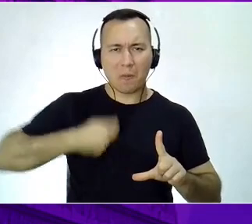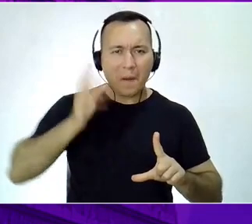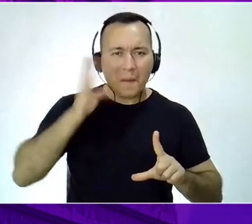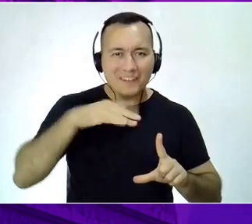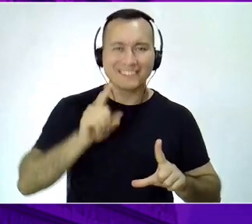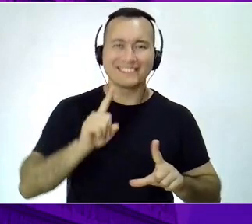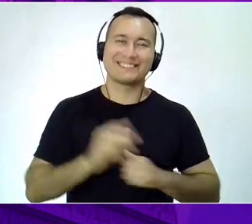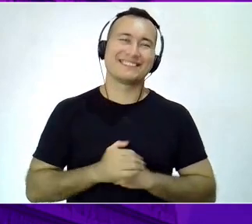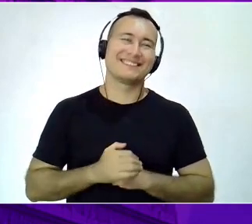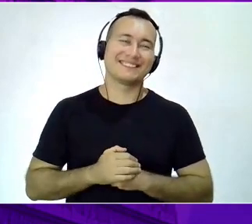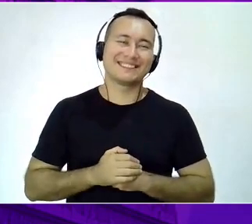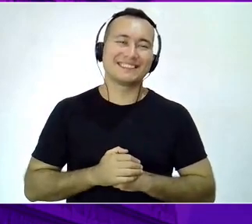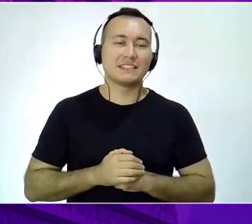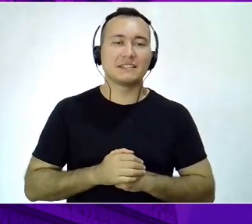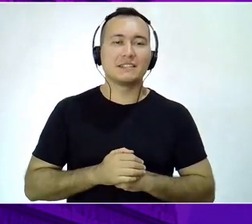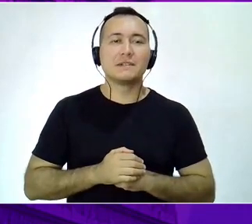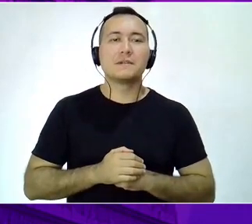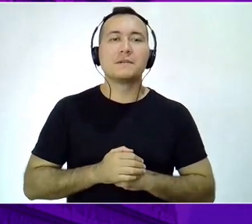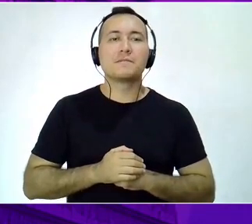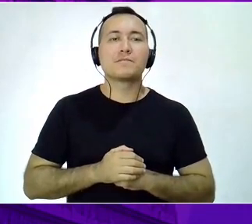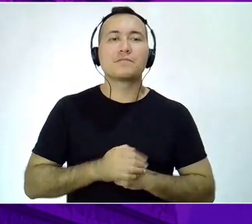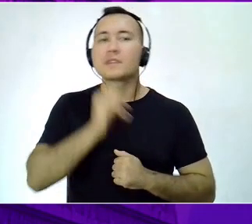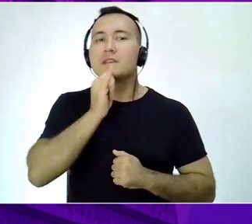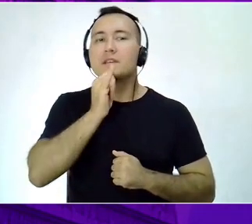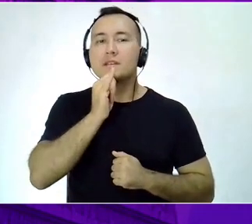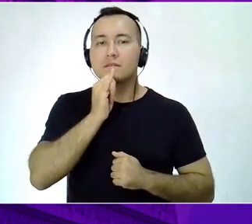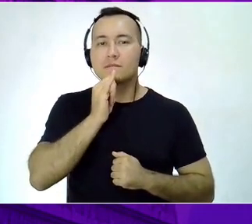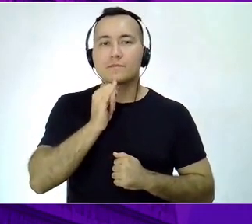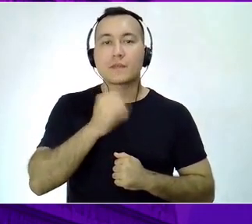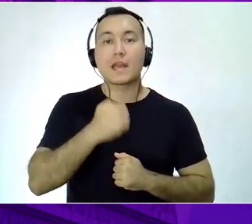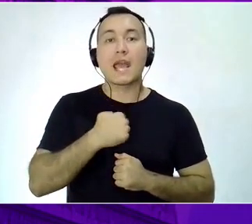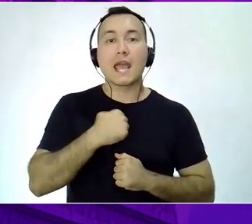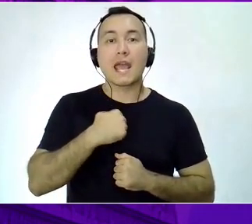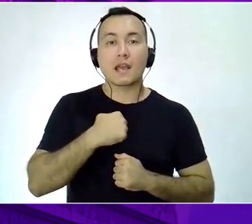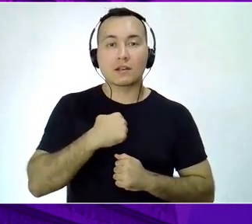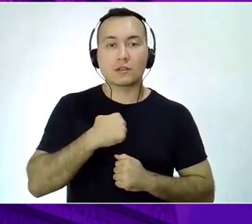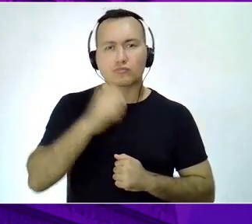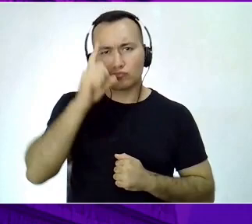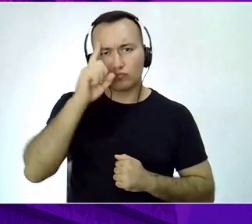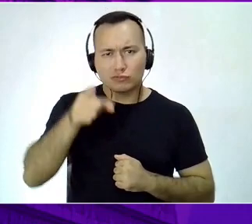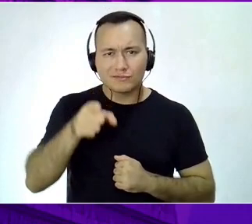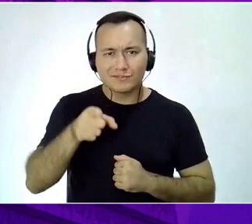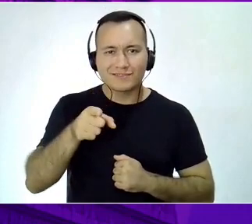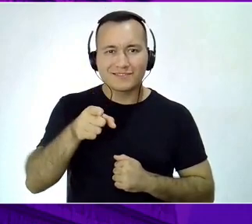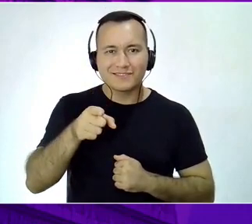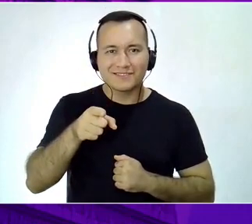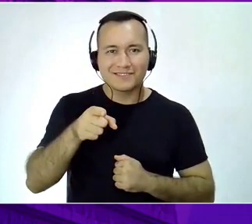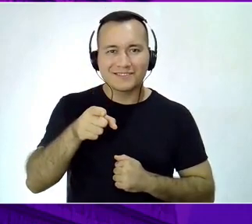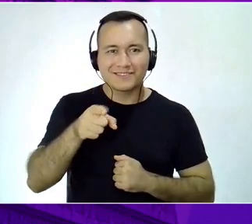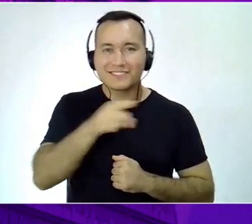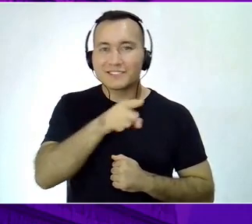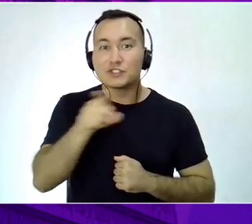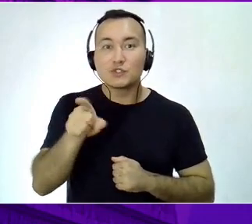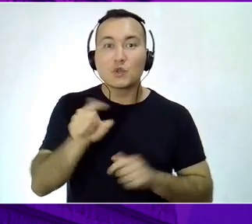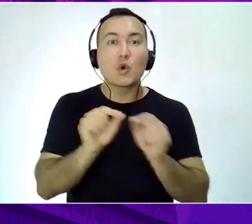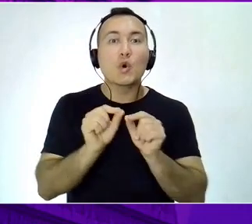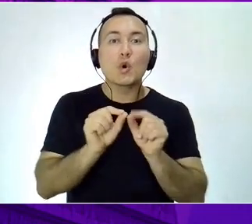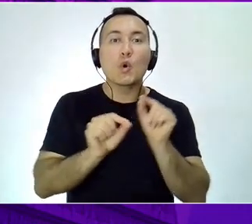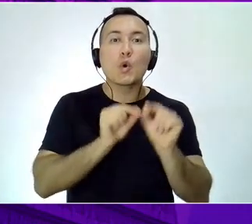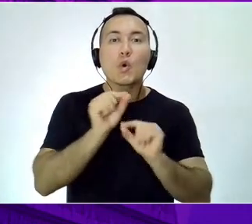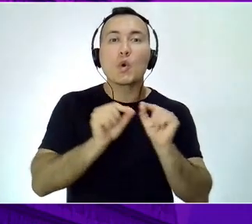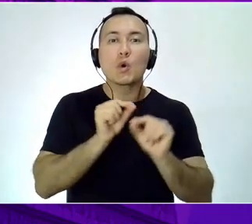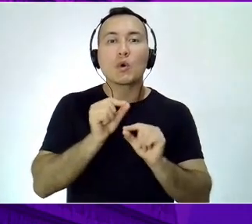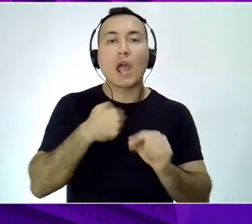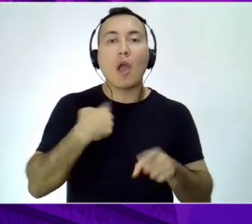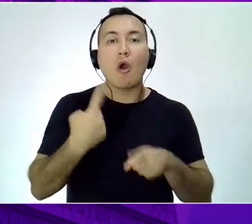caminhando. Então, se eu estou proibindo vocês de usar aquelas tabelas e aqueles esquemas, o que vocês podem fazer, tá? A abordagem